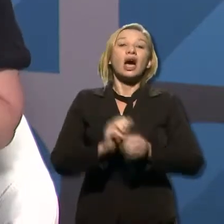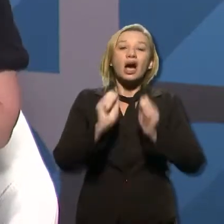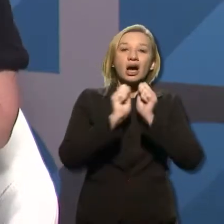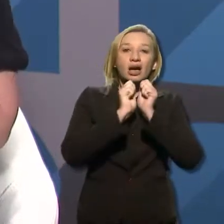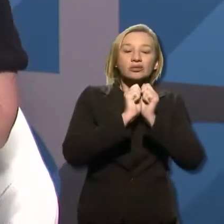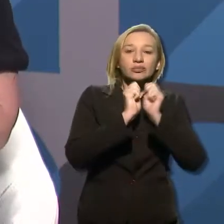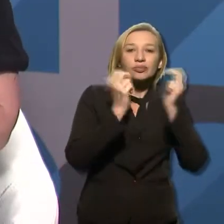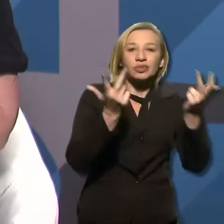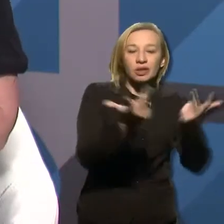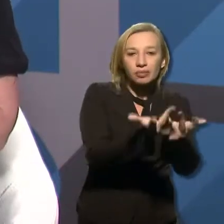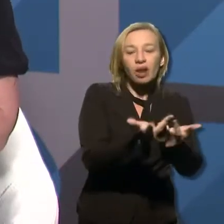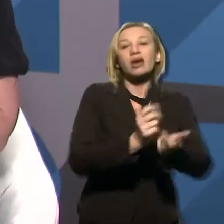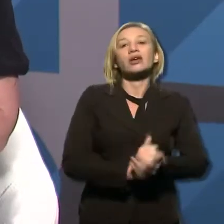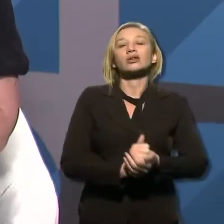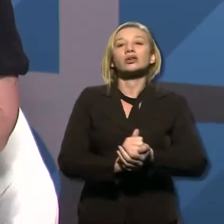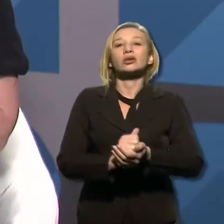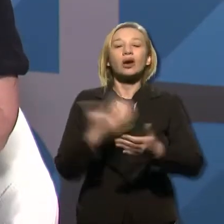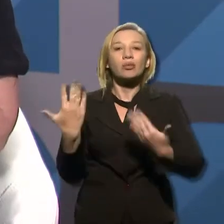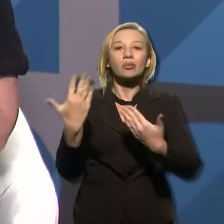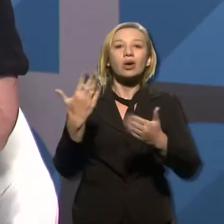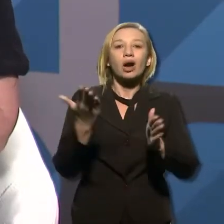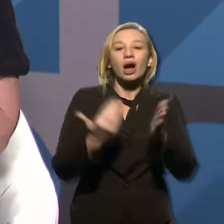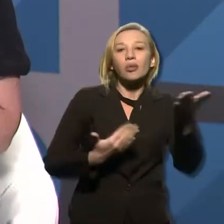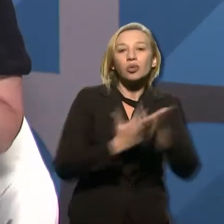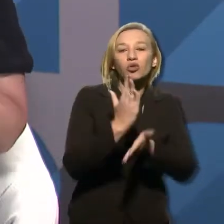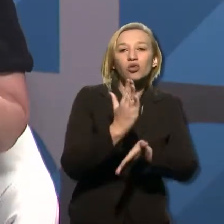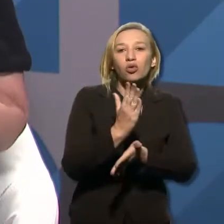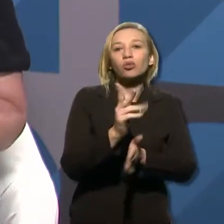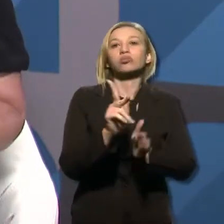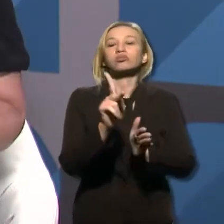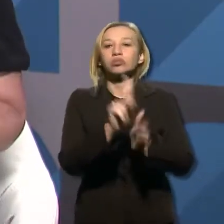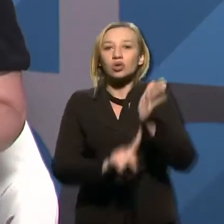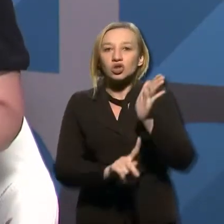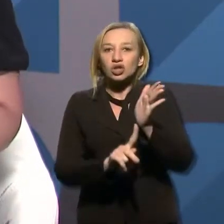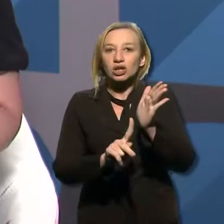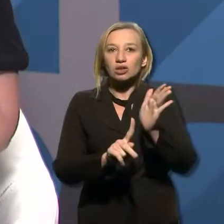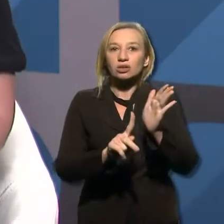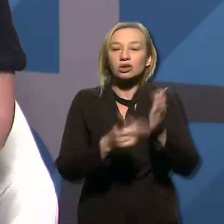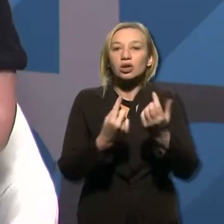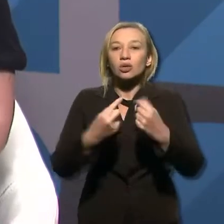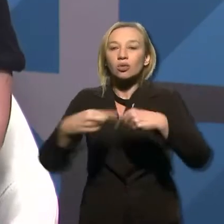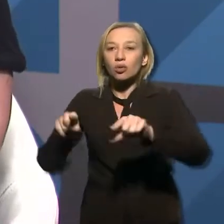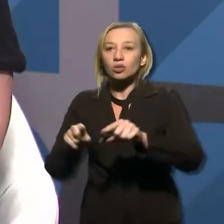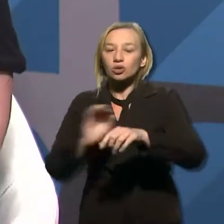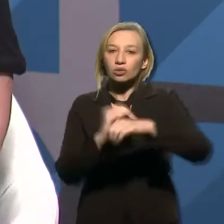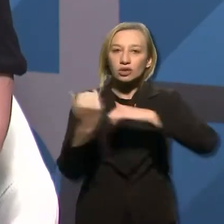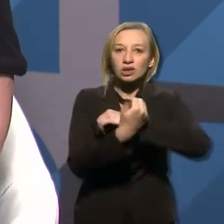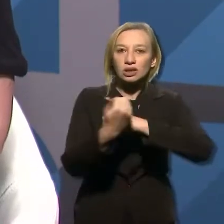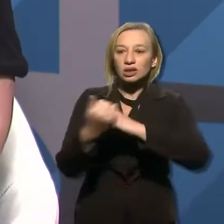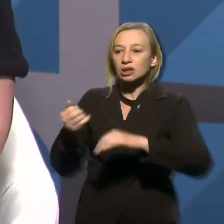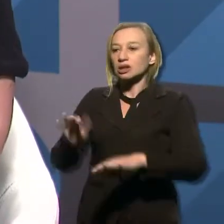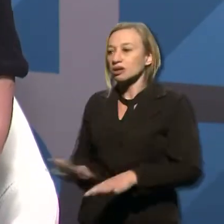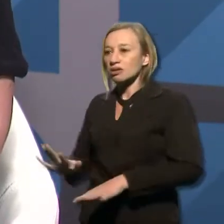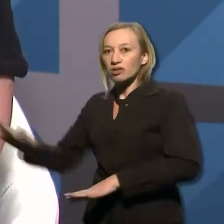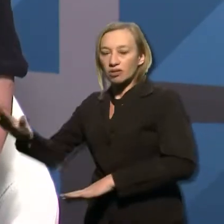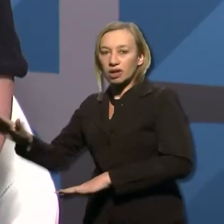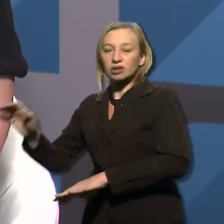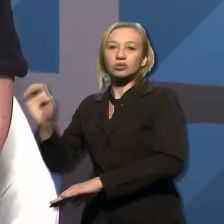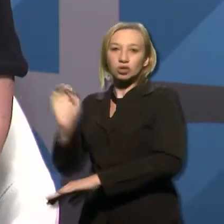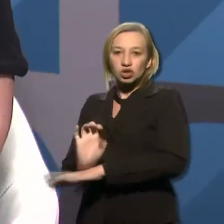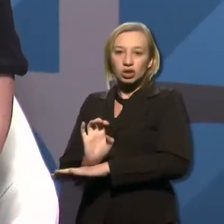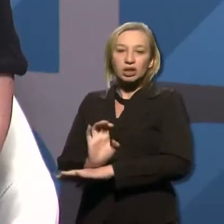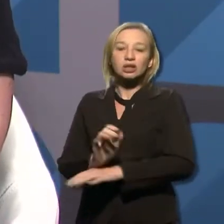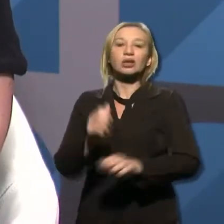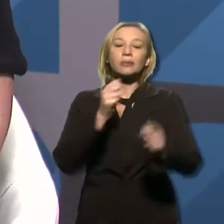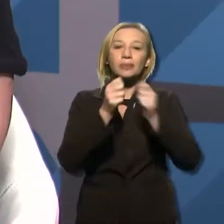Assembleia Legislativa aprovou um projeto que cria um programa de enfrentamento e combate à Covid-19 nas comunidades do